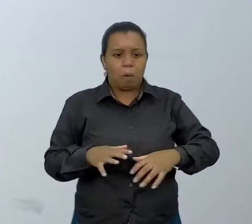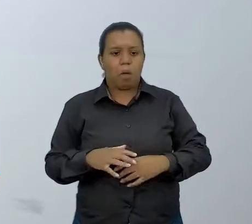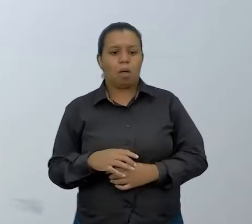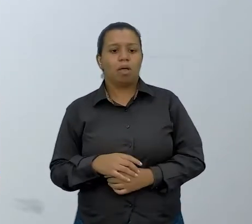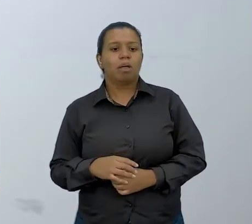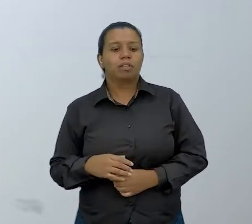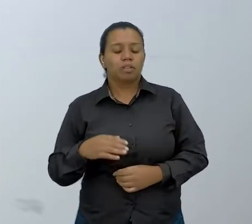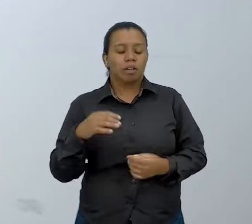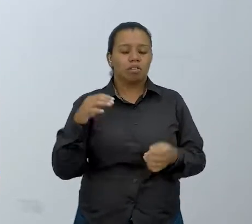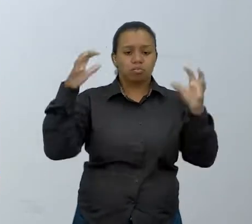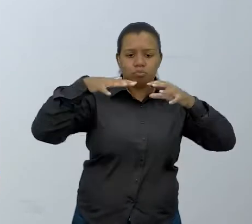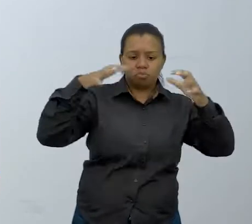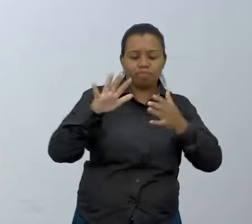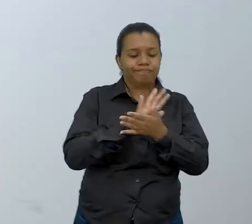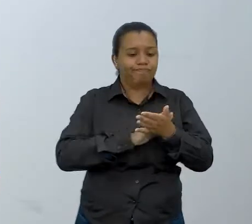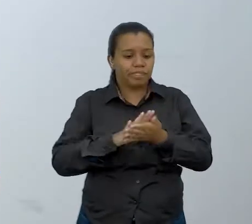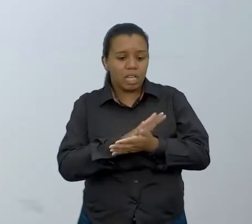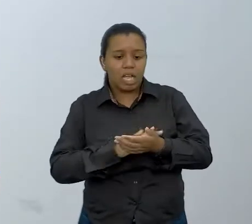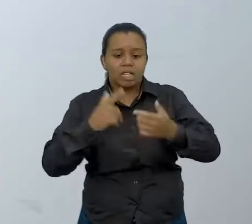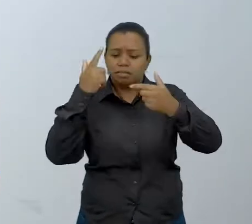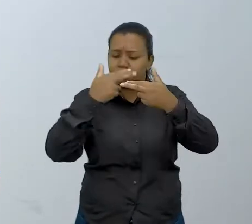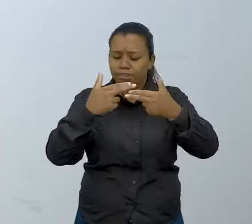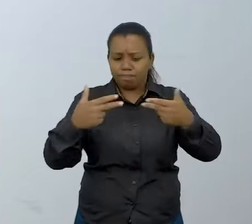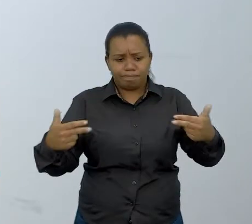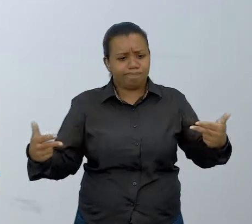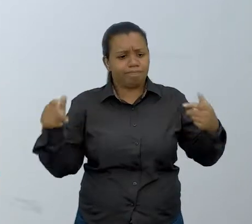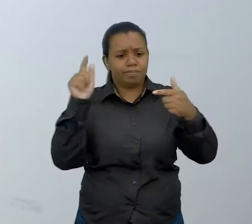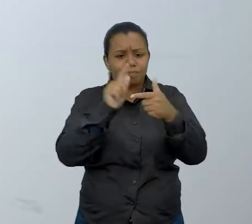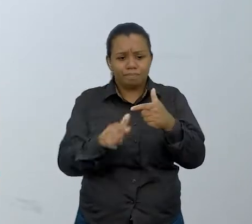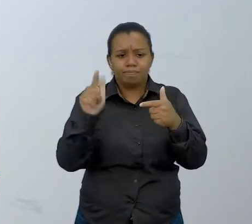vários outros problemas que são